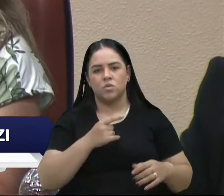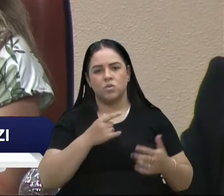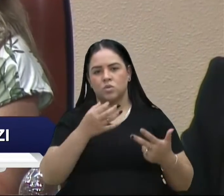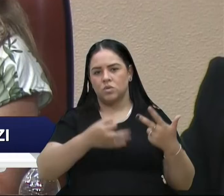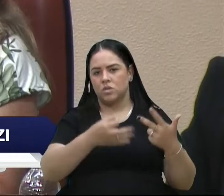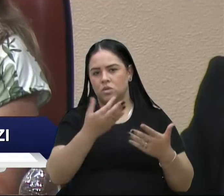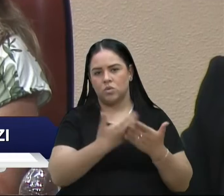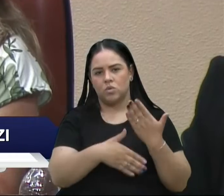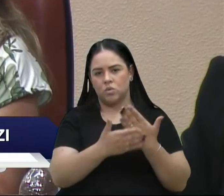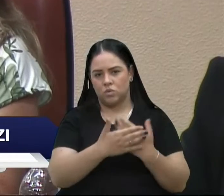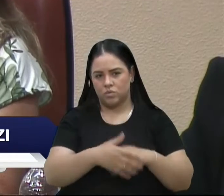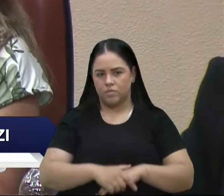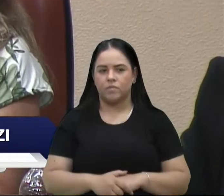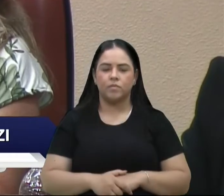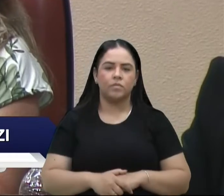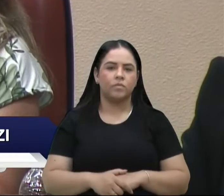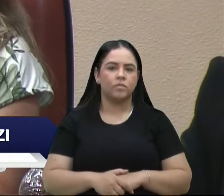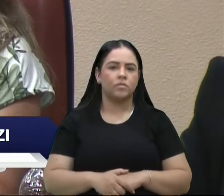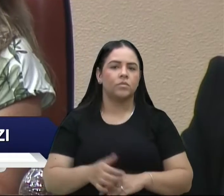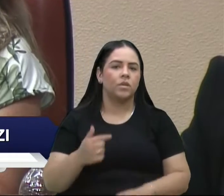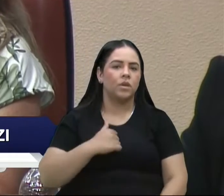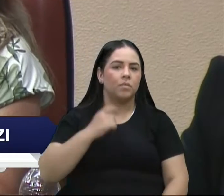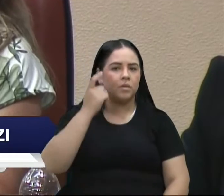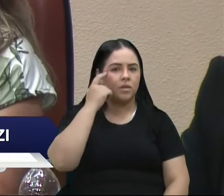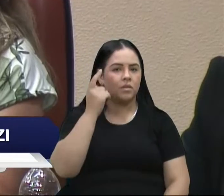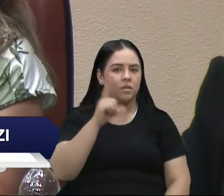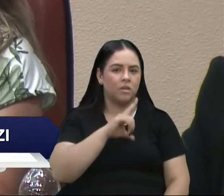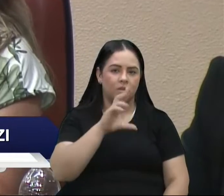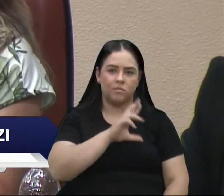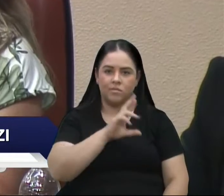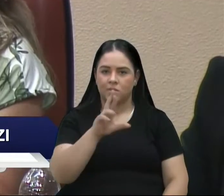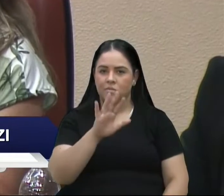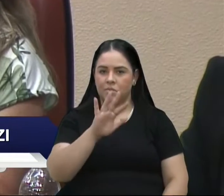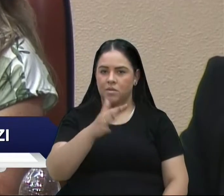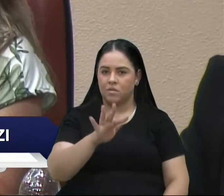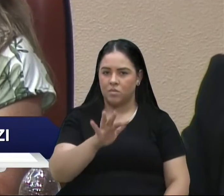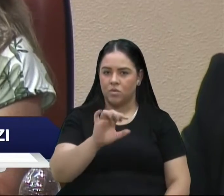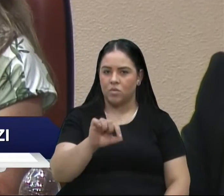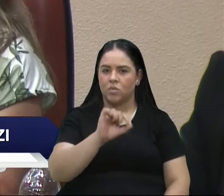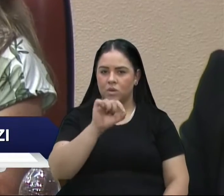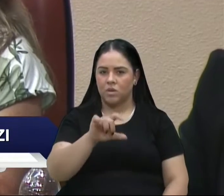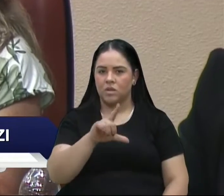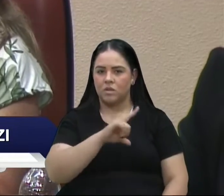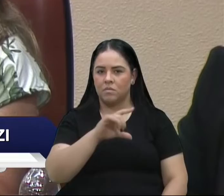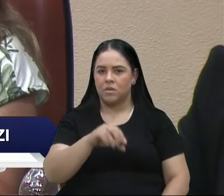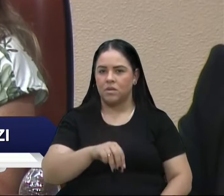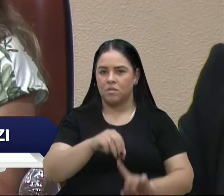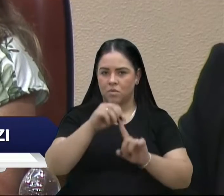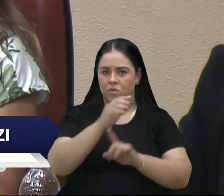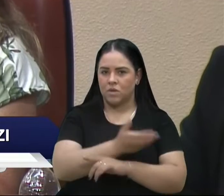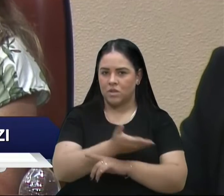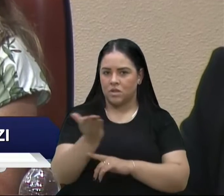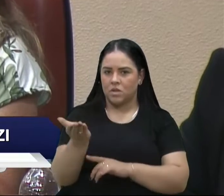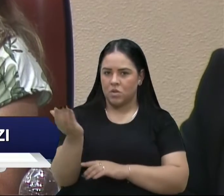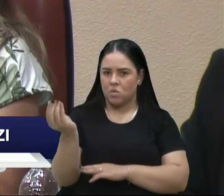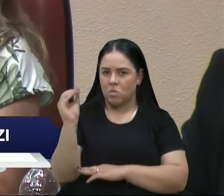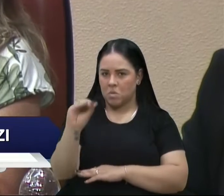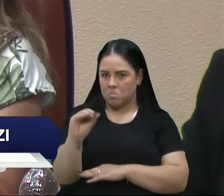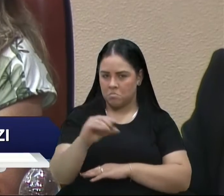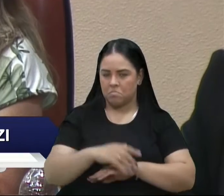essas questões. Penso que tenho respondido brevemente assim, os pontos principais que vocês